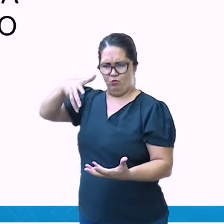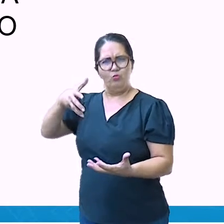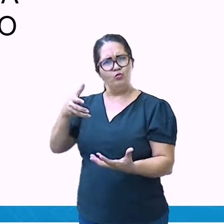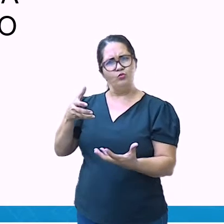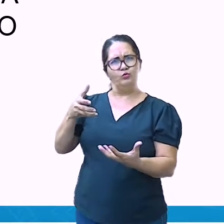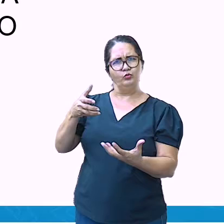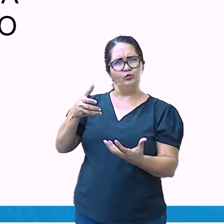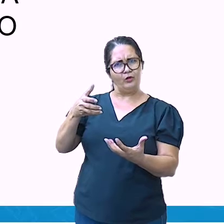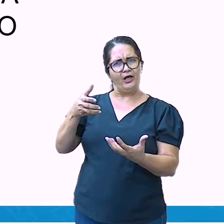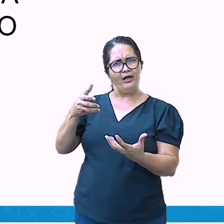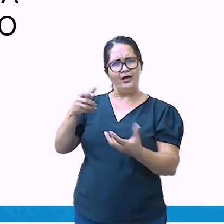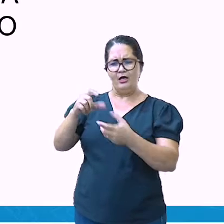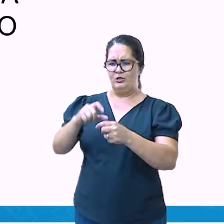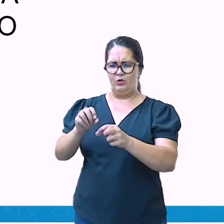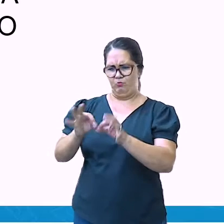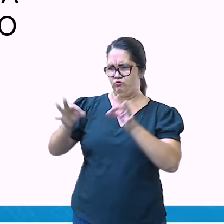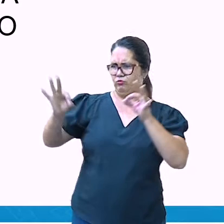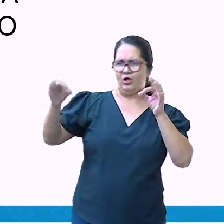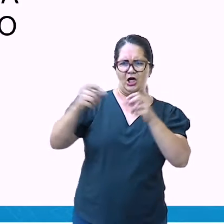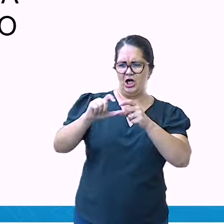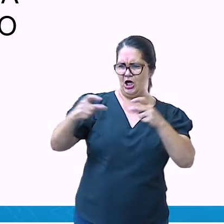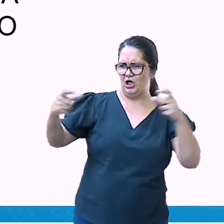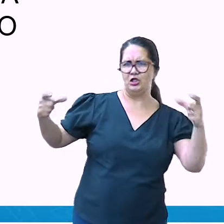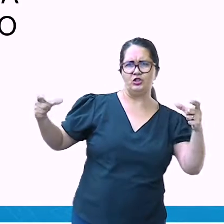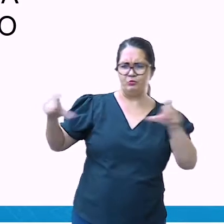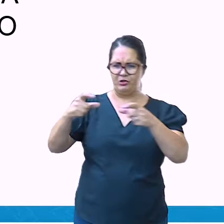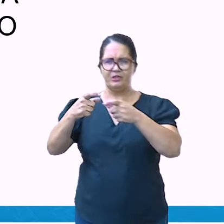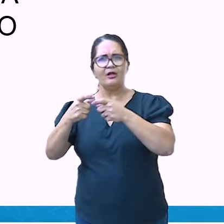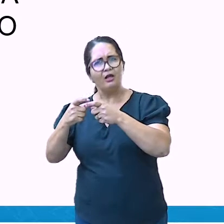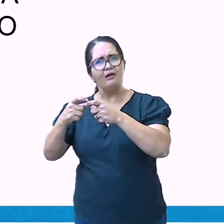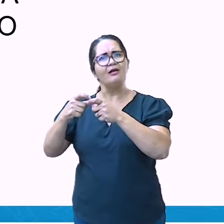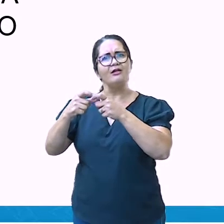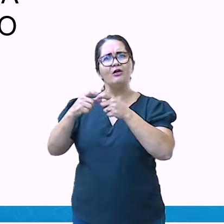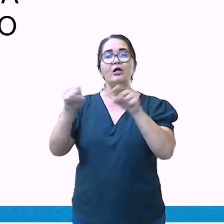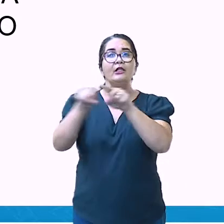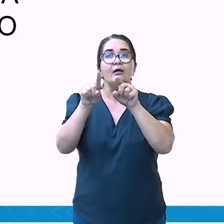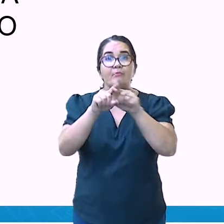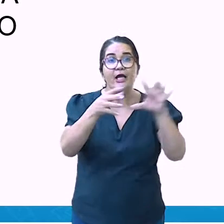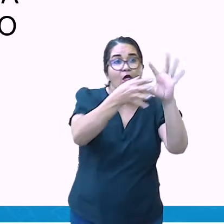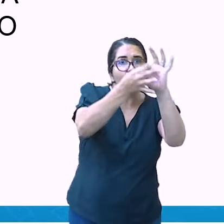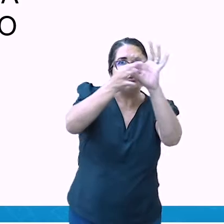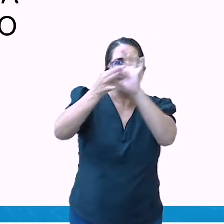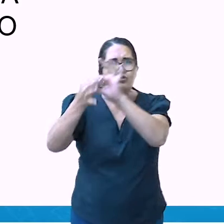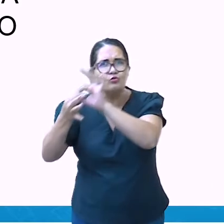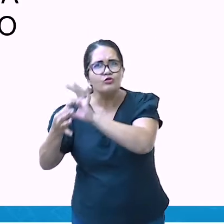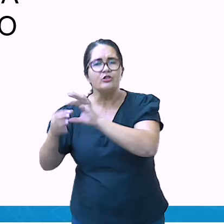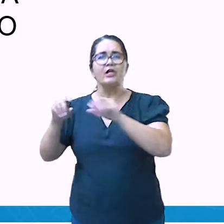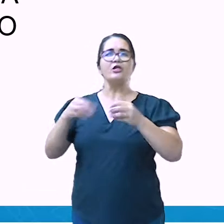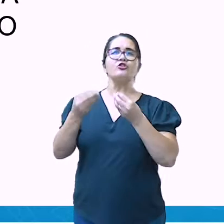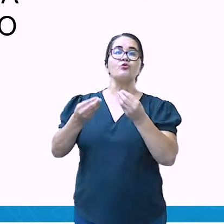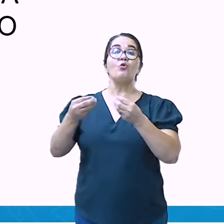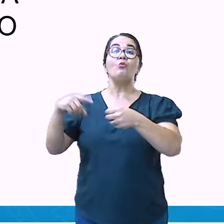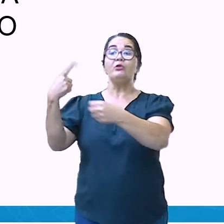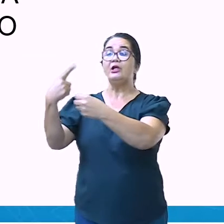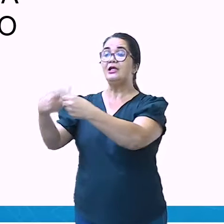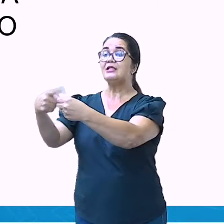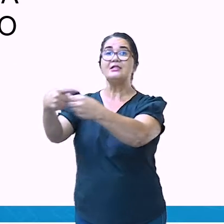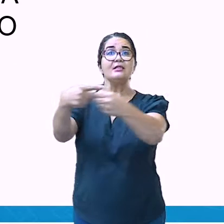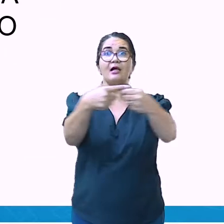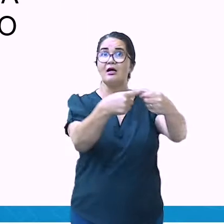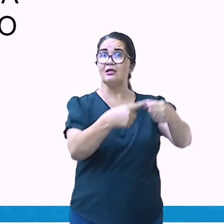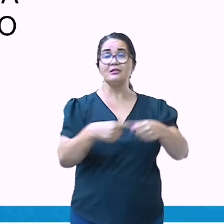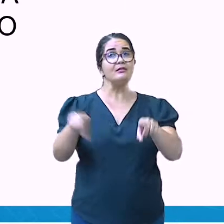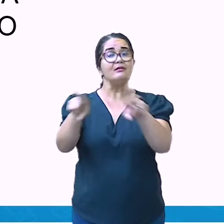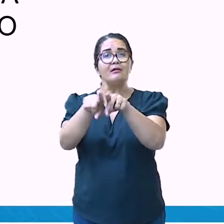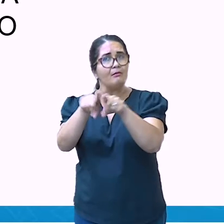nosso país, o tamanho do nosso continente ou até mesmo o tamanho da nossa cidade, dependendo do que o mapa ali